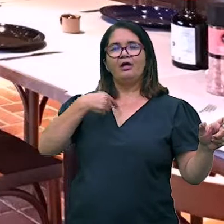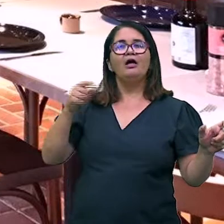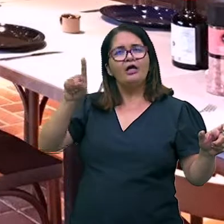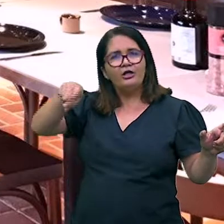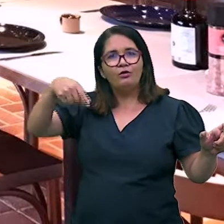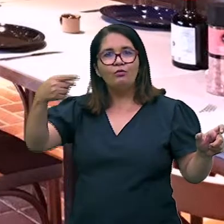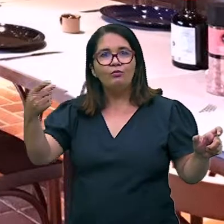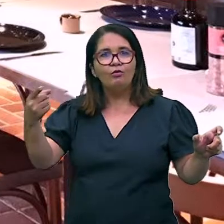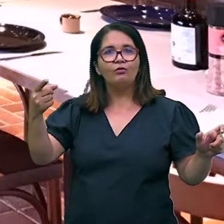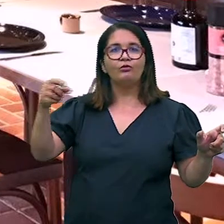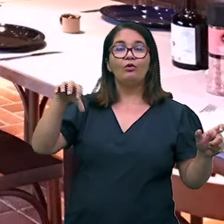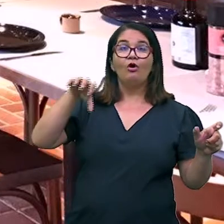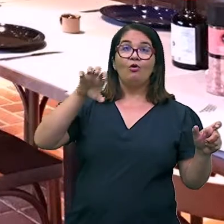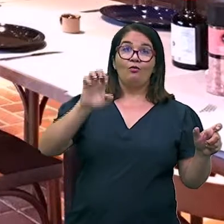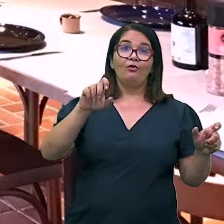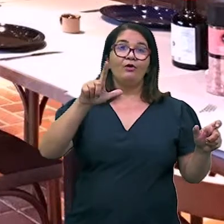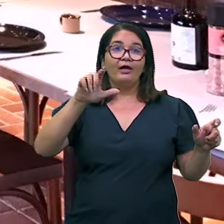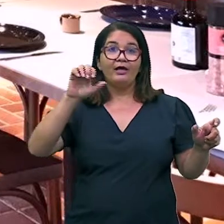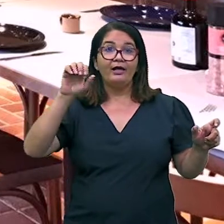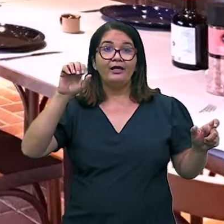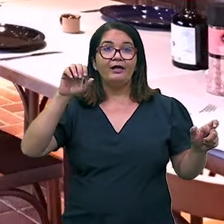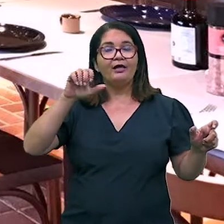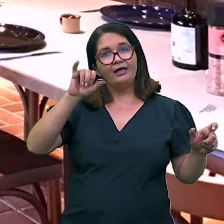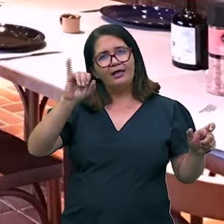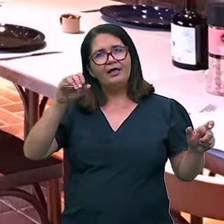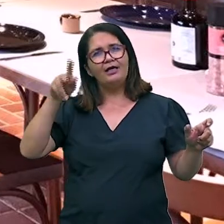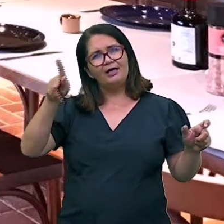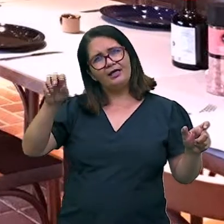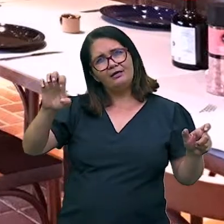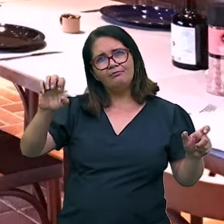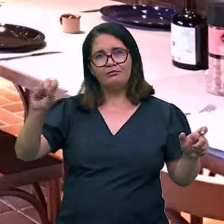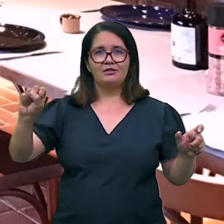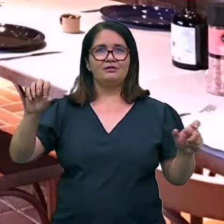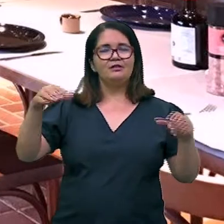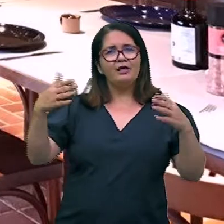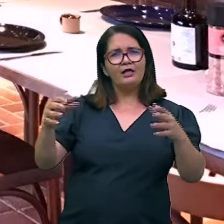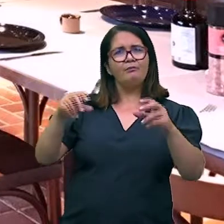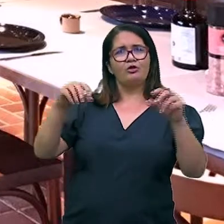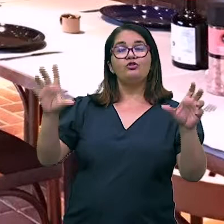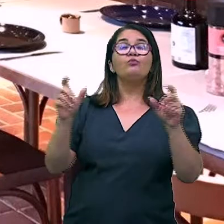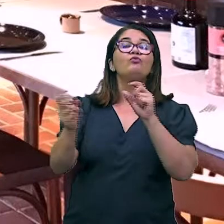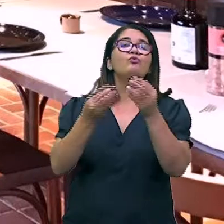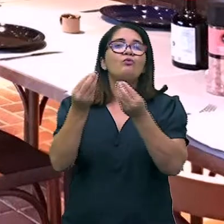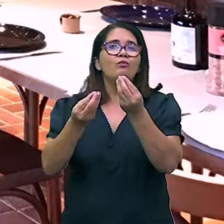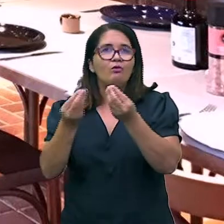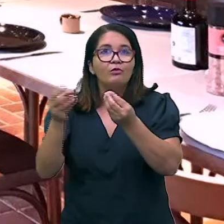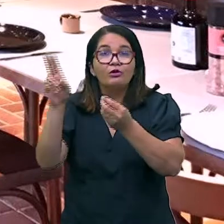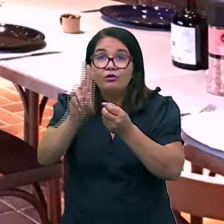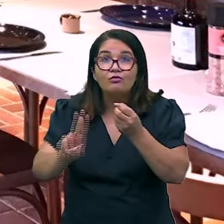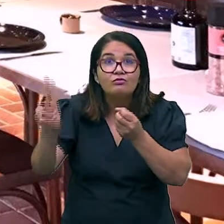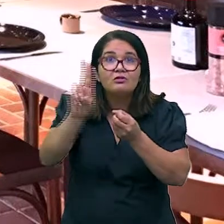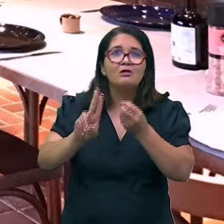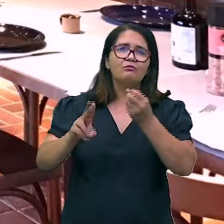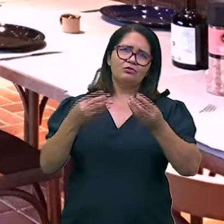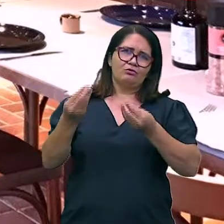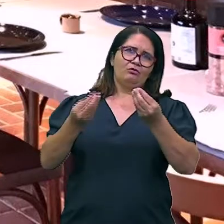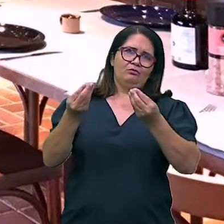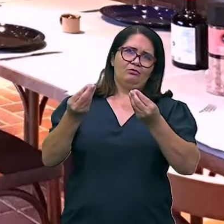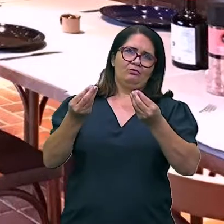frase, em verbos, advérbios, conjunções, e utilizamos essa figura de